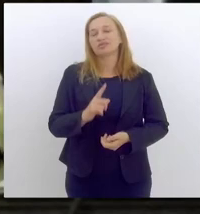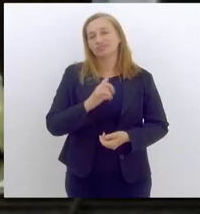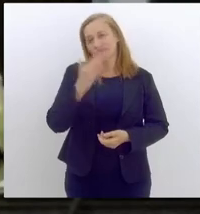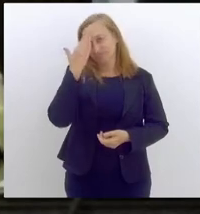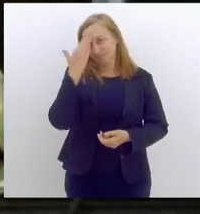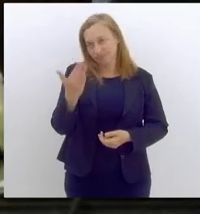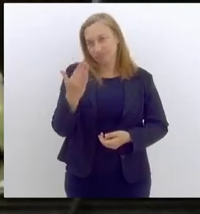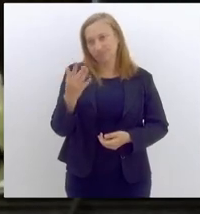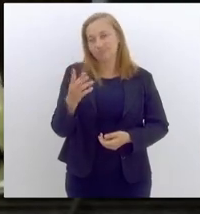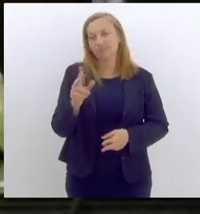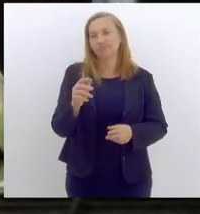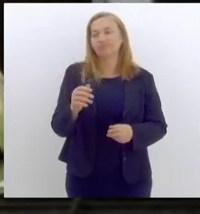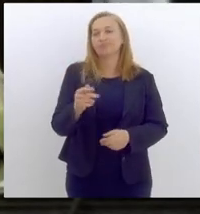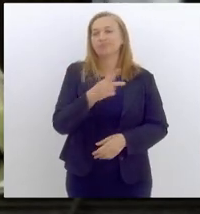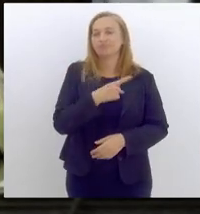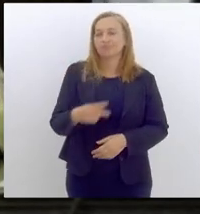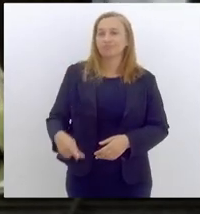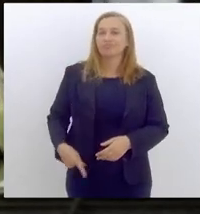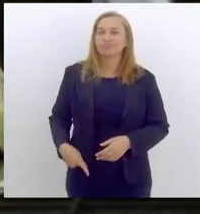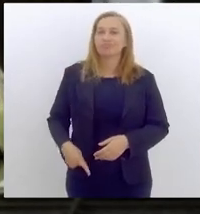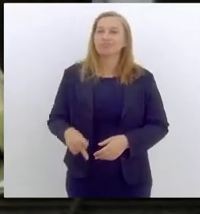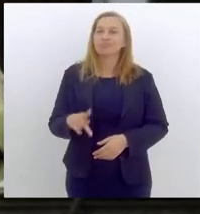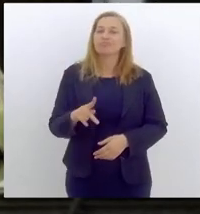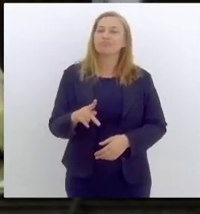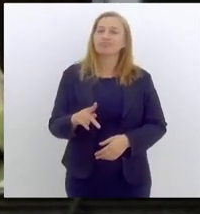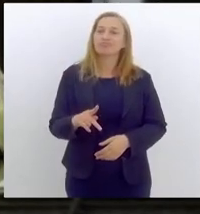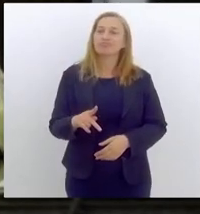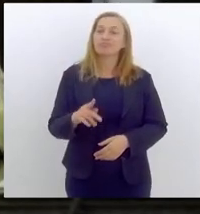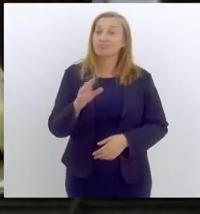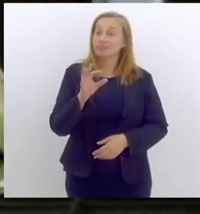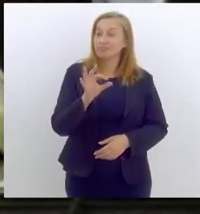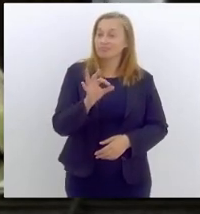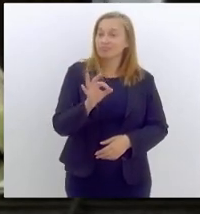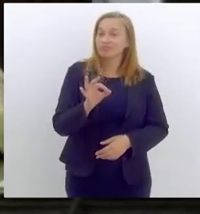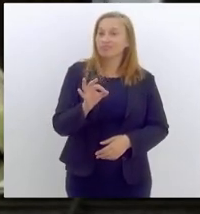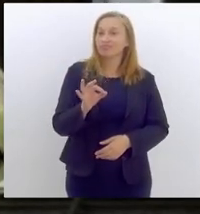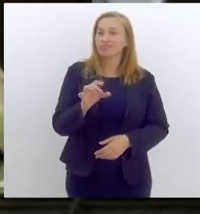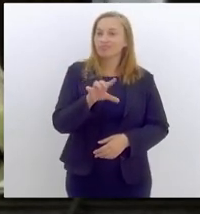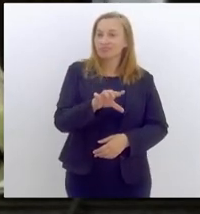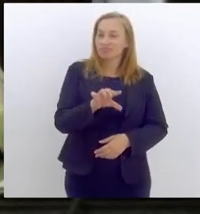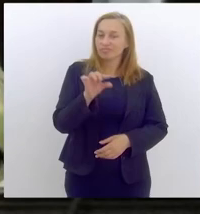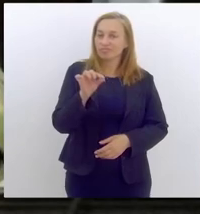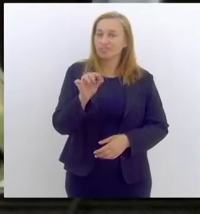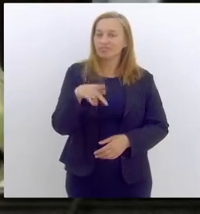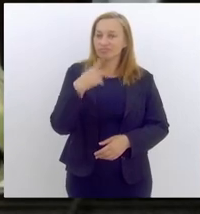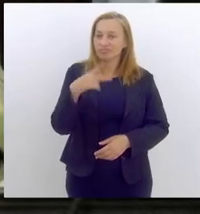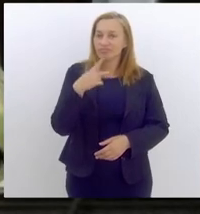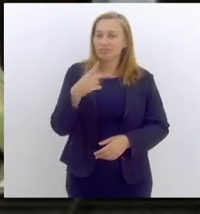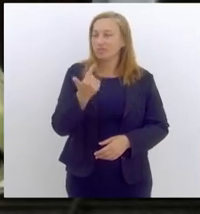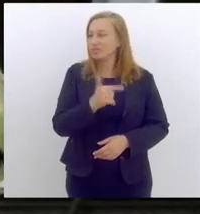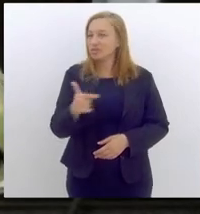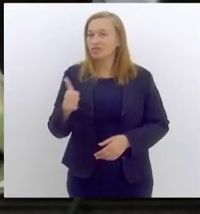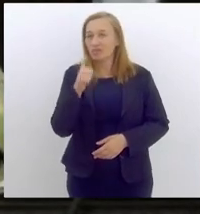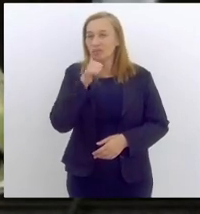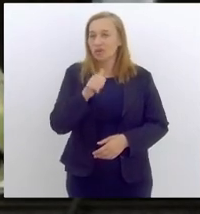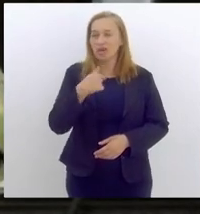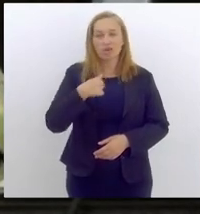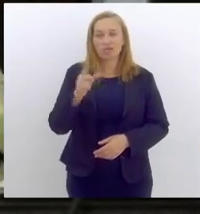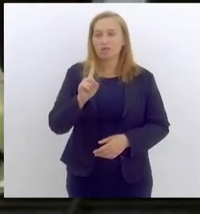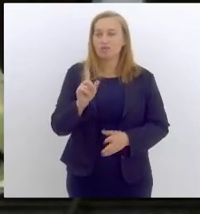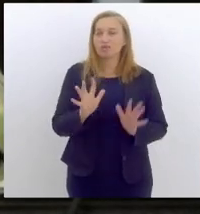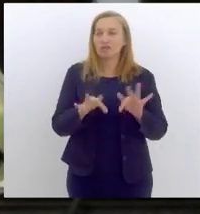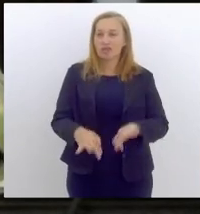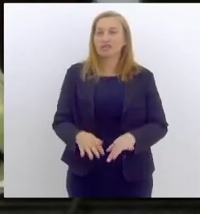ao presidente, o cabeça dessa chapa, que fez questão de dizer, sem as mulheres, eu não fecho essa